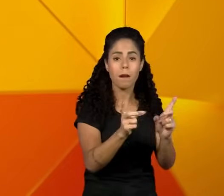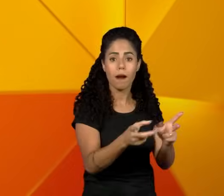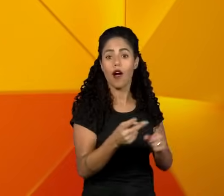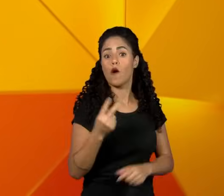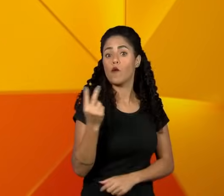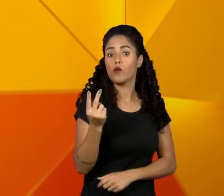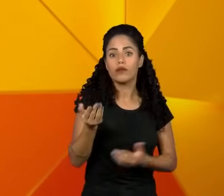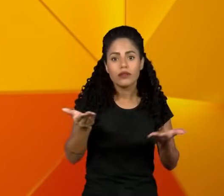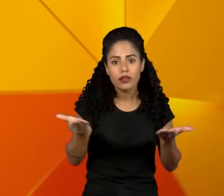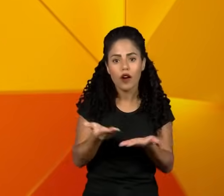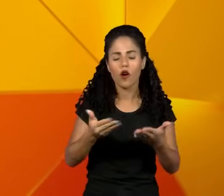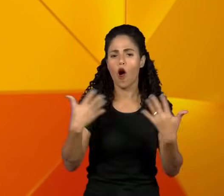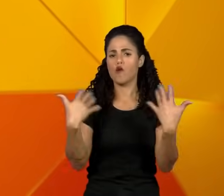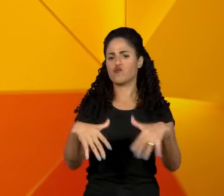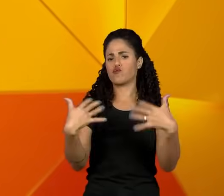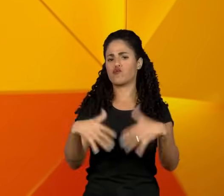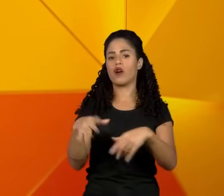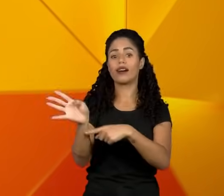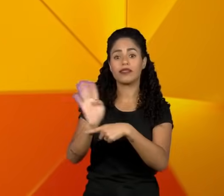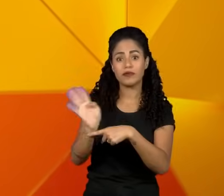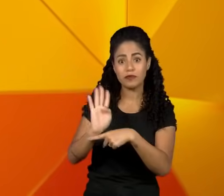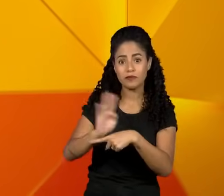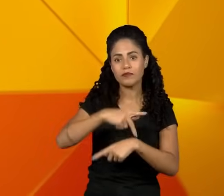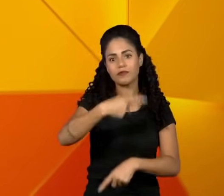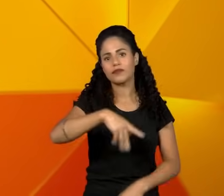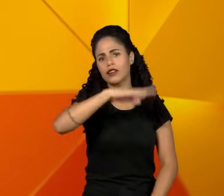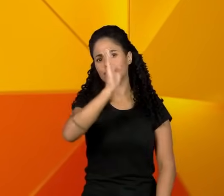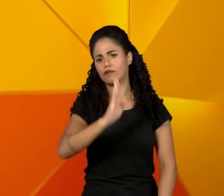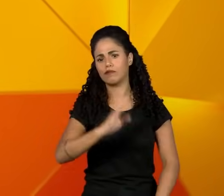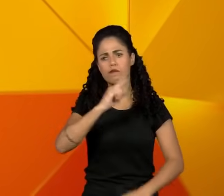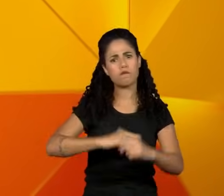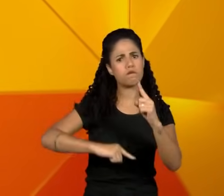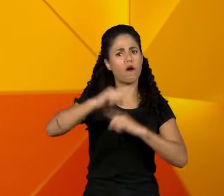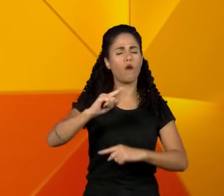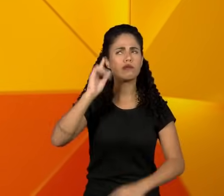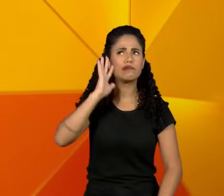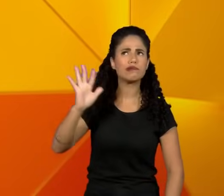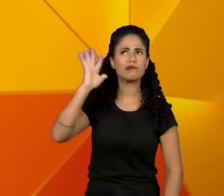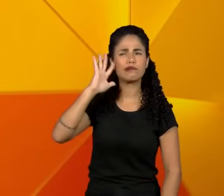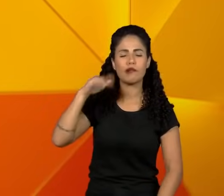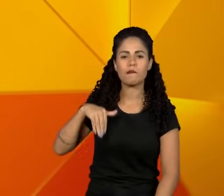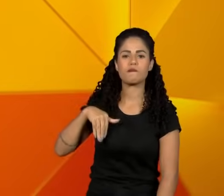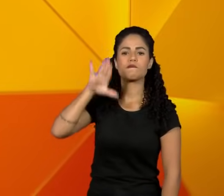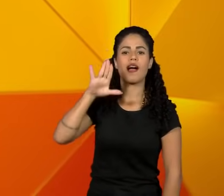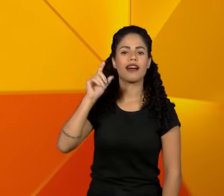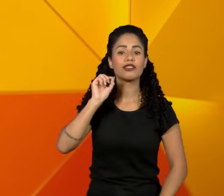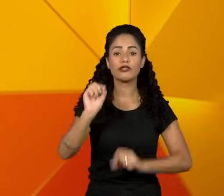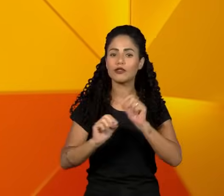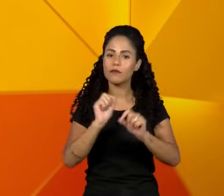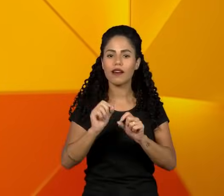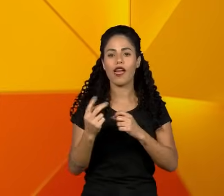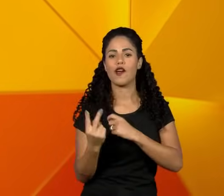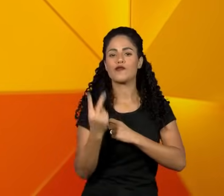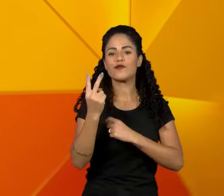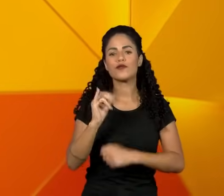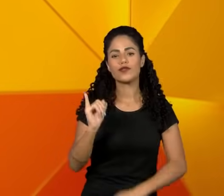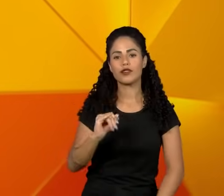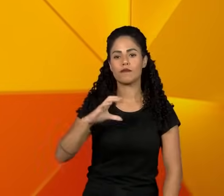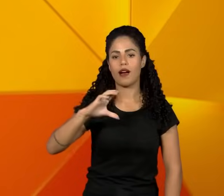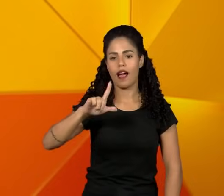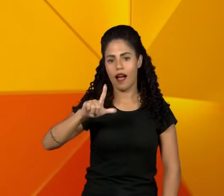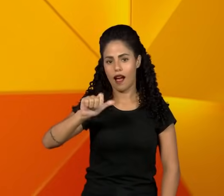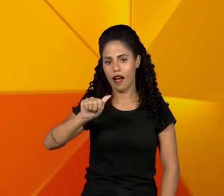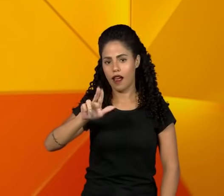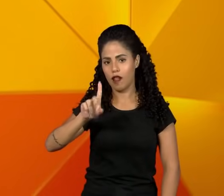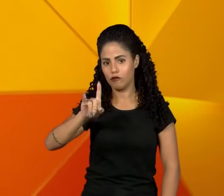maior bilheteria do cinema nacional e superou Nosso Sonho, que é o filme sobre o Claudinho Bochecha, que havia